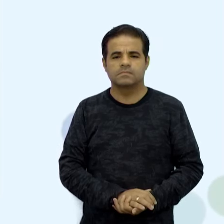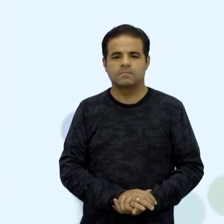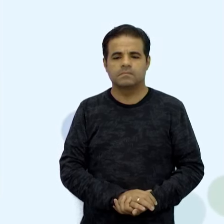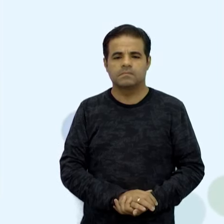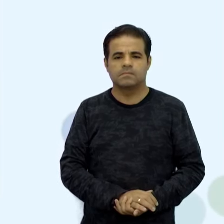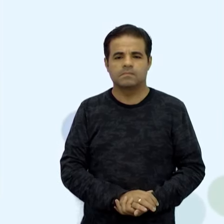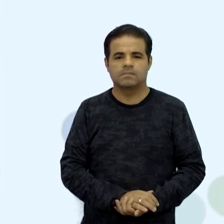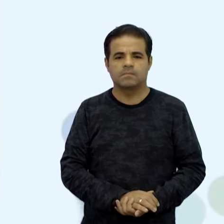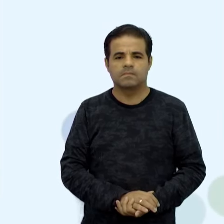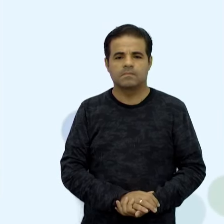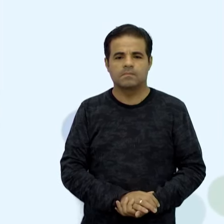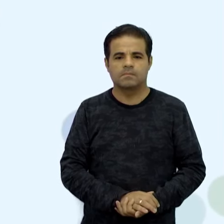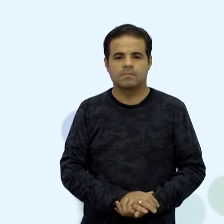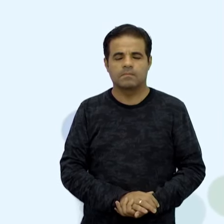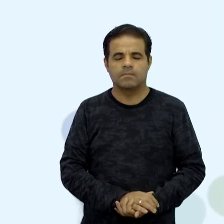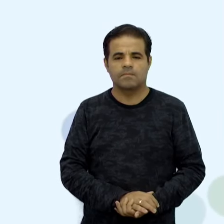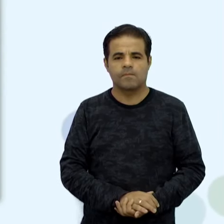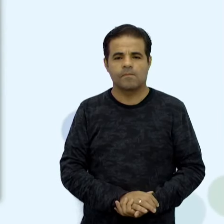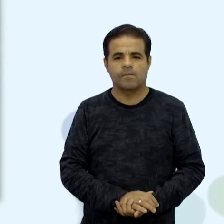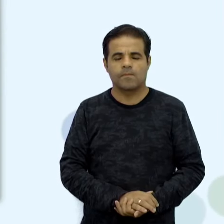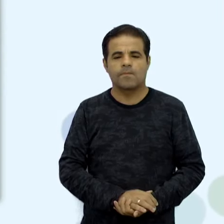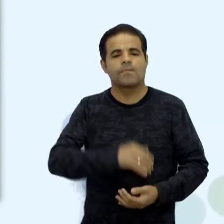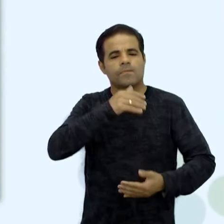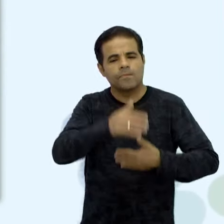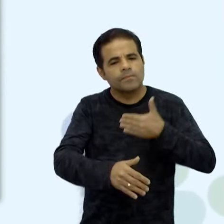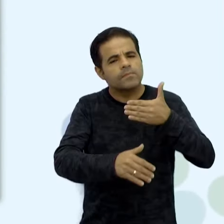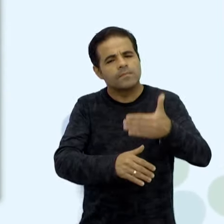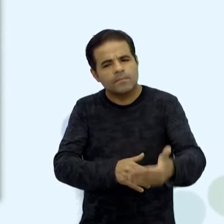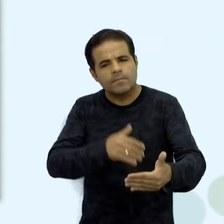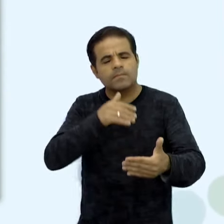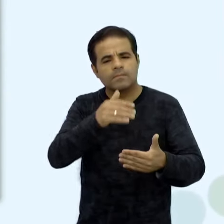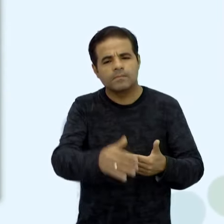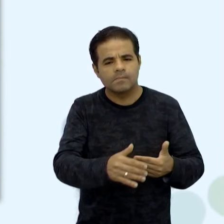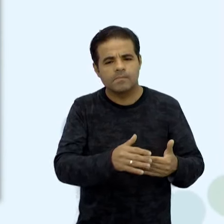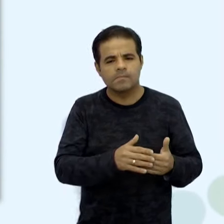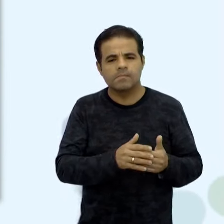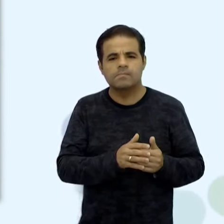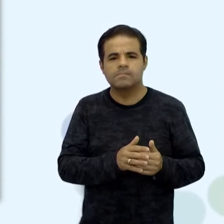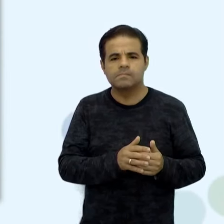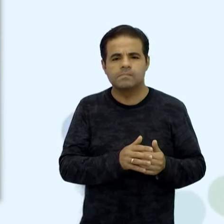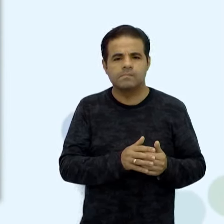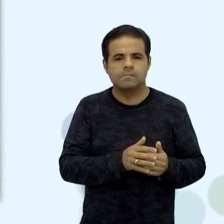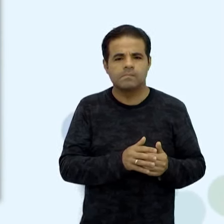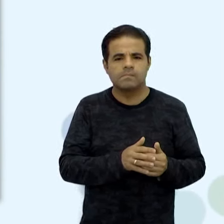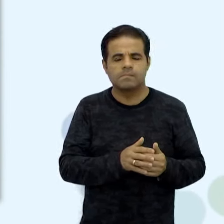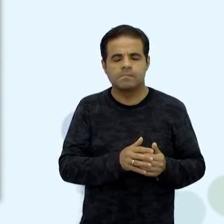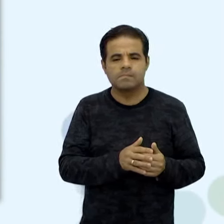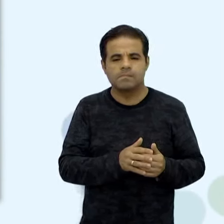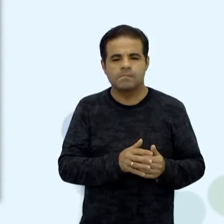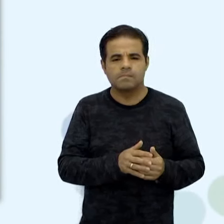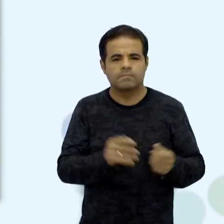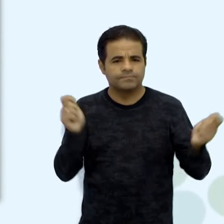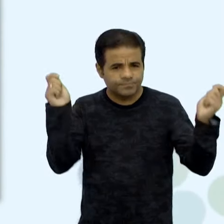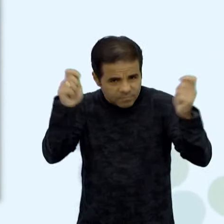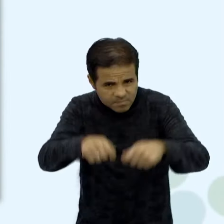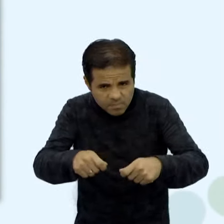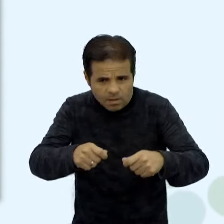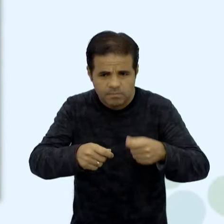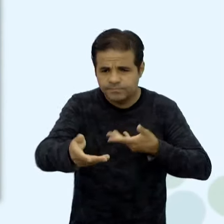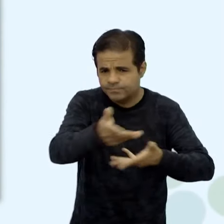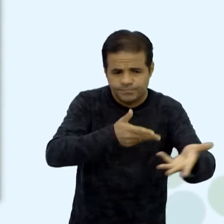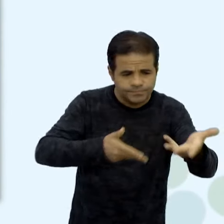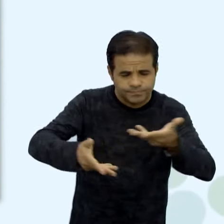vamos dar uma olhadinha aqui, avançar mais um pouco, na verdade. Vamos lá. É possível manter uma